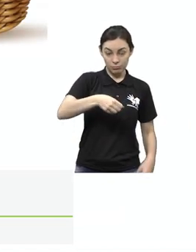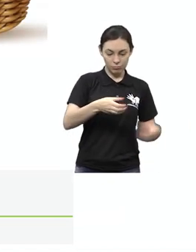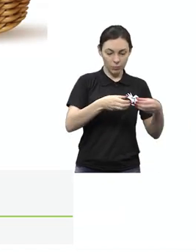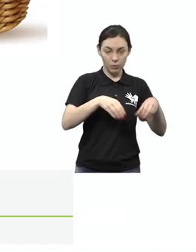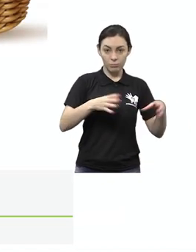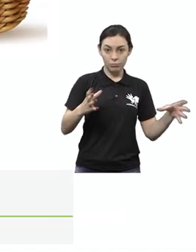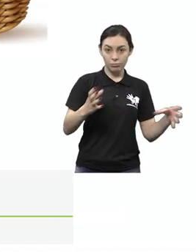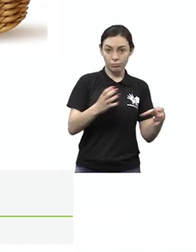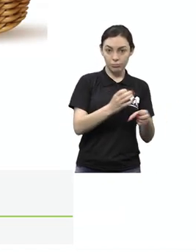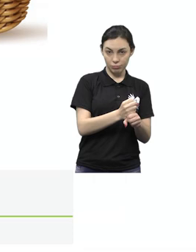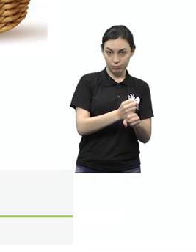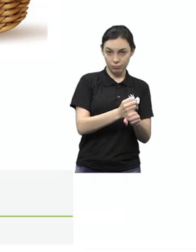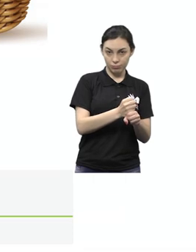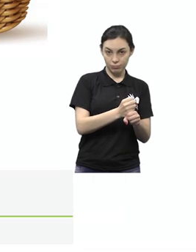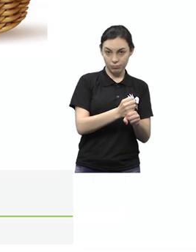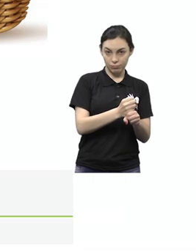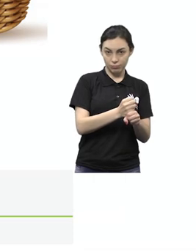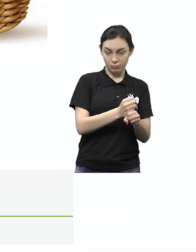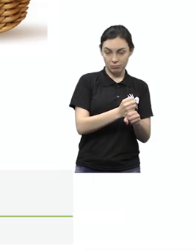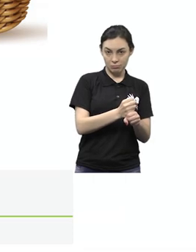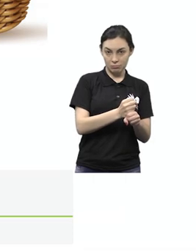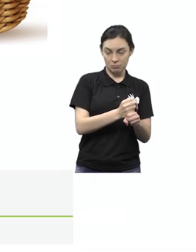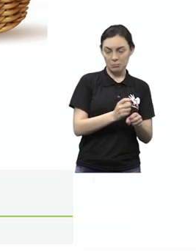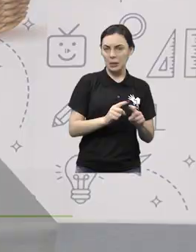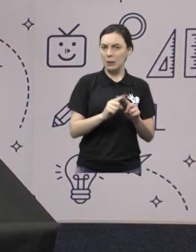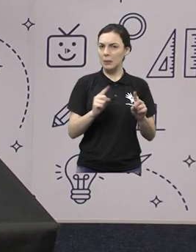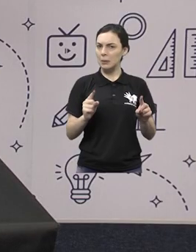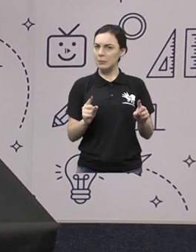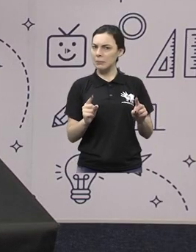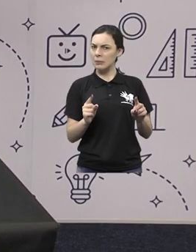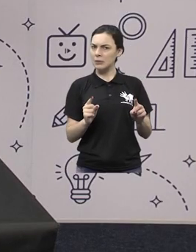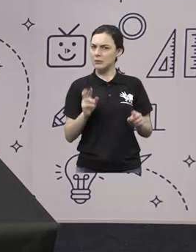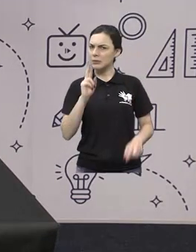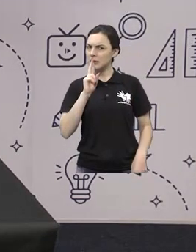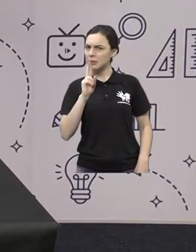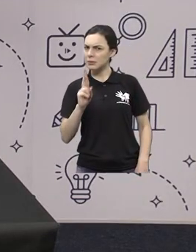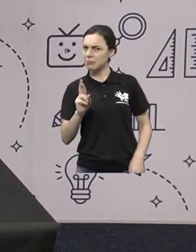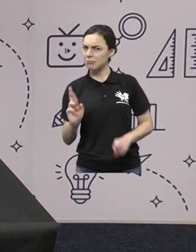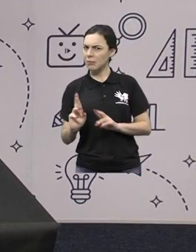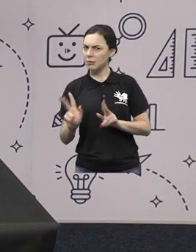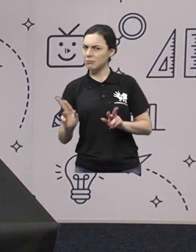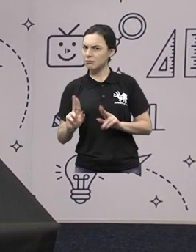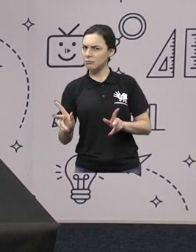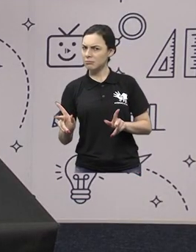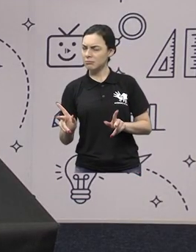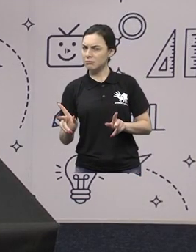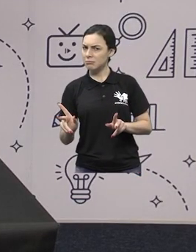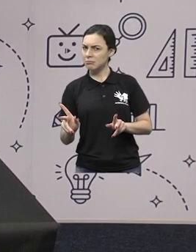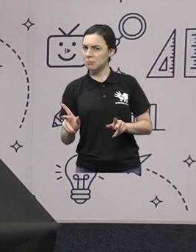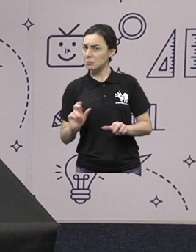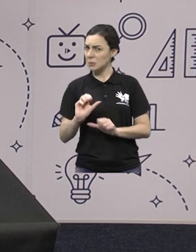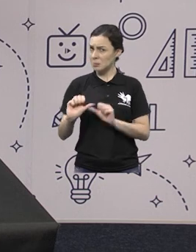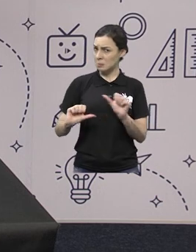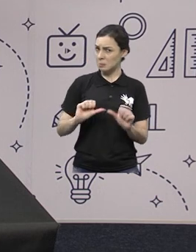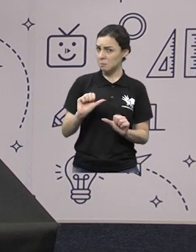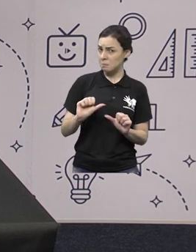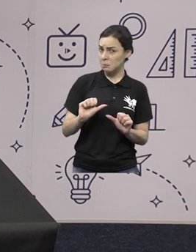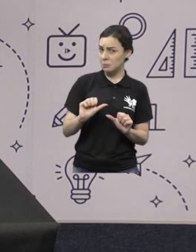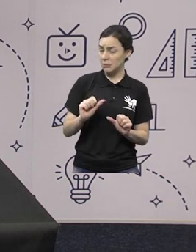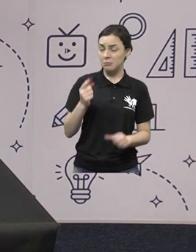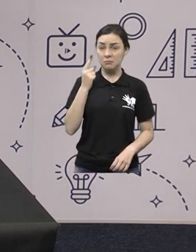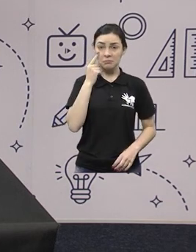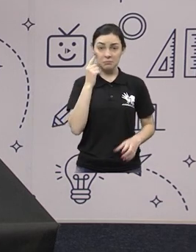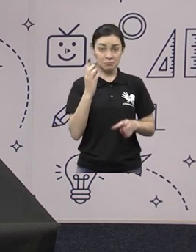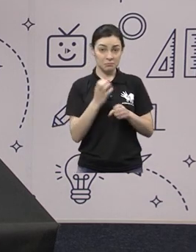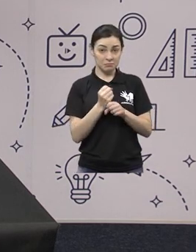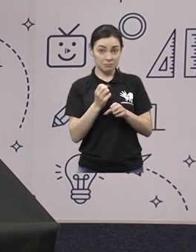juntar os ovos da primeira cesta com os ovos da segunda. Mas será que eu vou ter um total diferente? Será que o meu